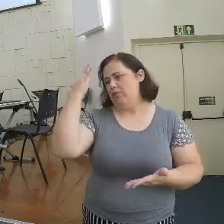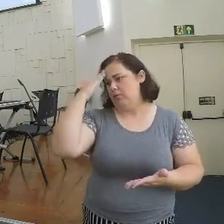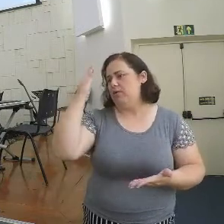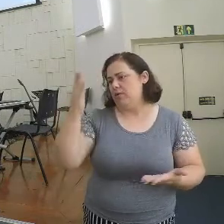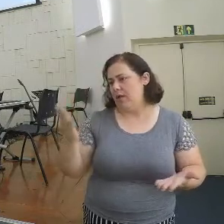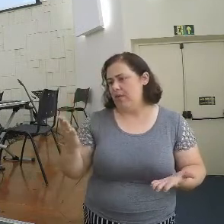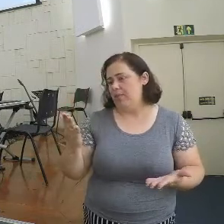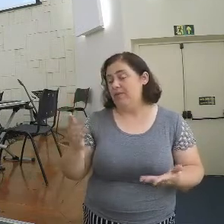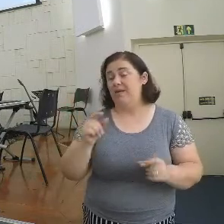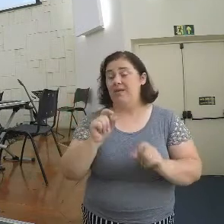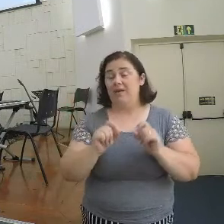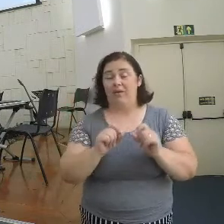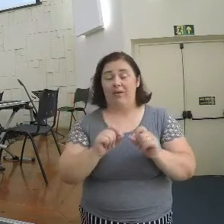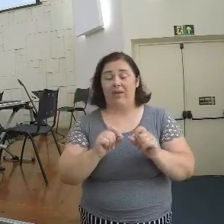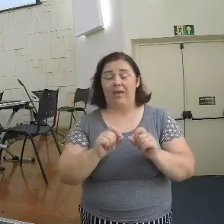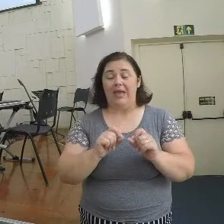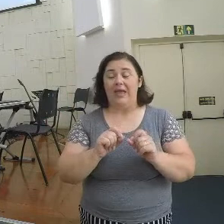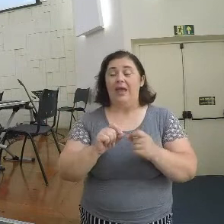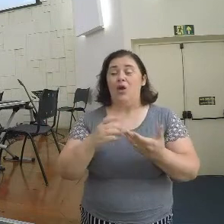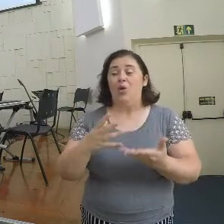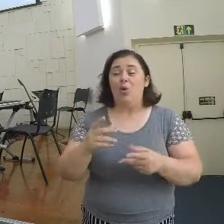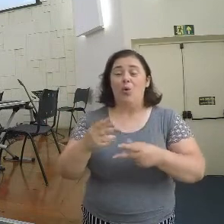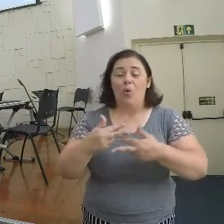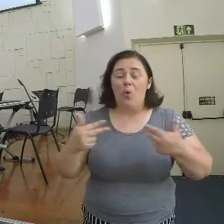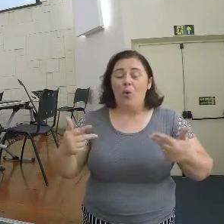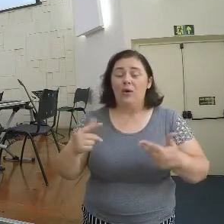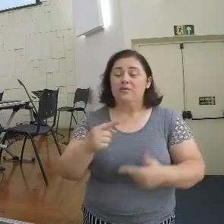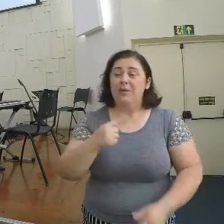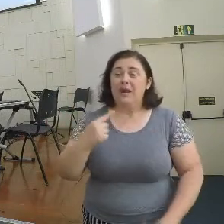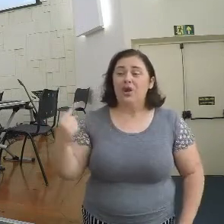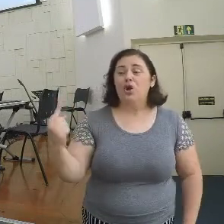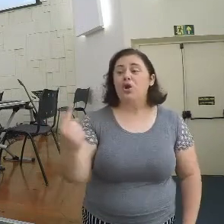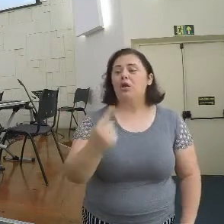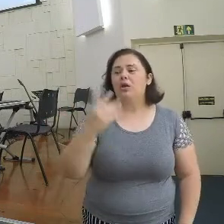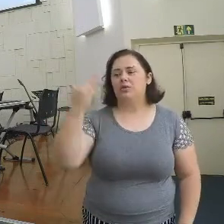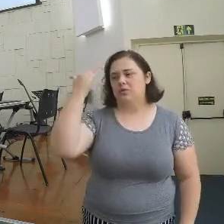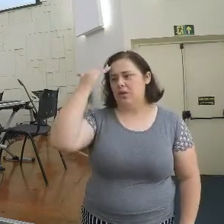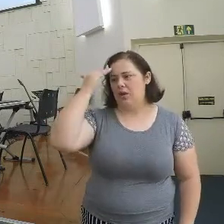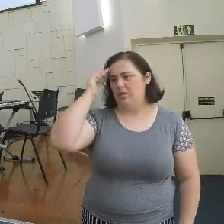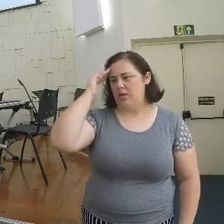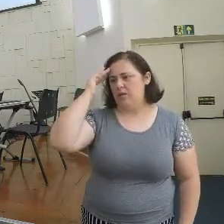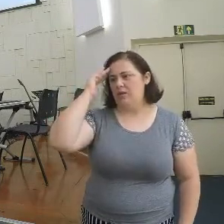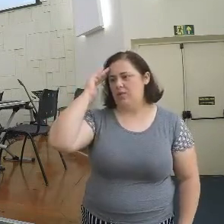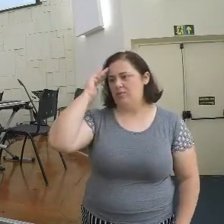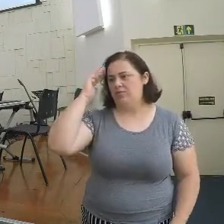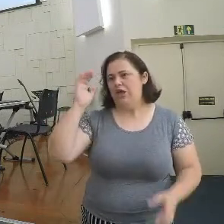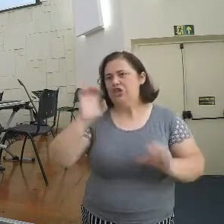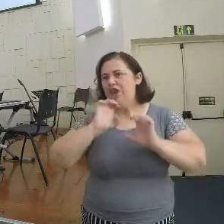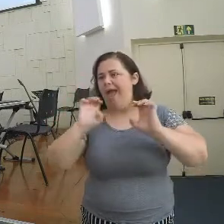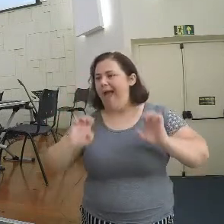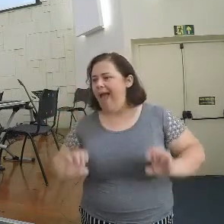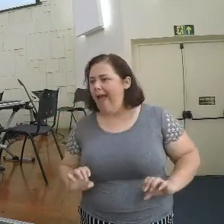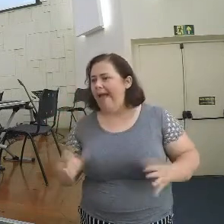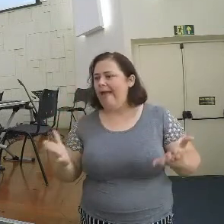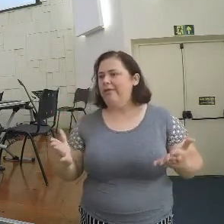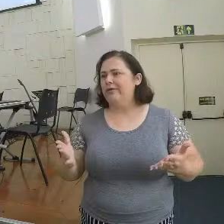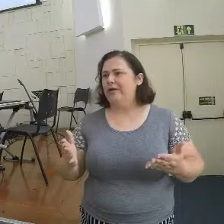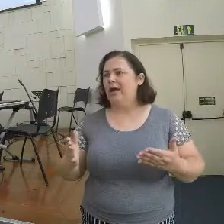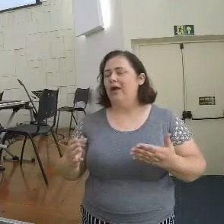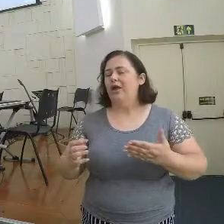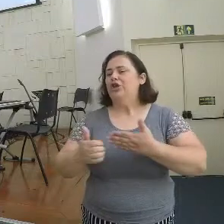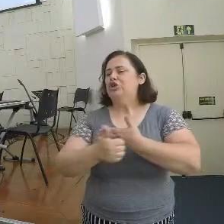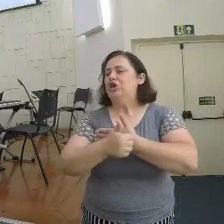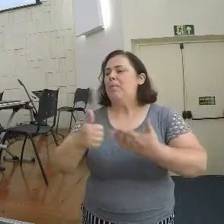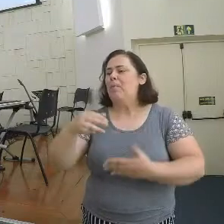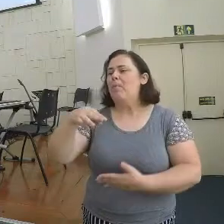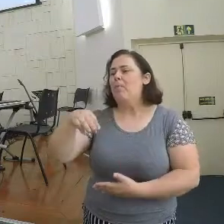morais e espirituais da lei continuam válidos. E aqui, meus irmãos, eu quero extrair desse texto, em concordância com o Novo